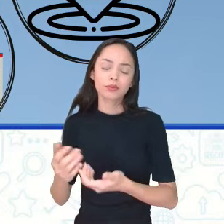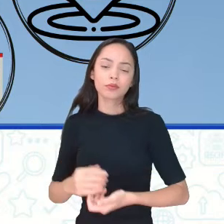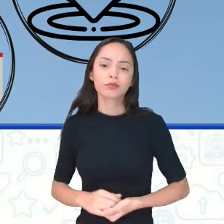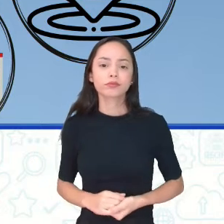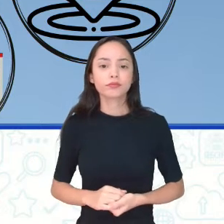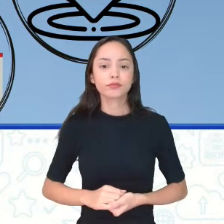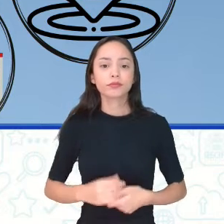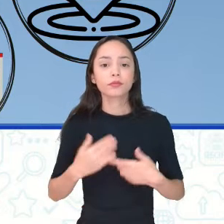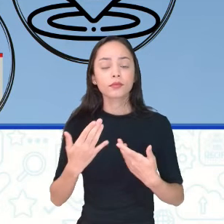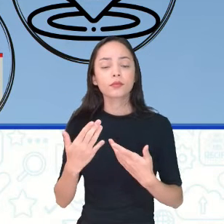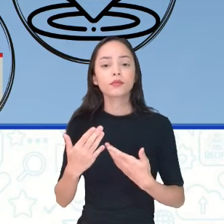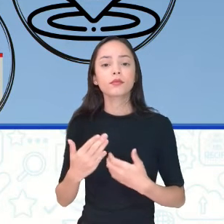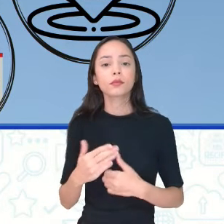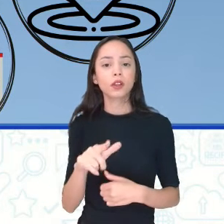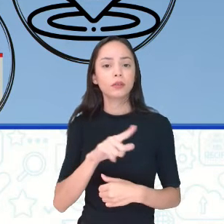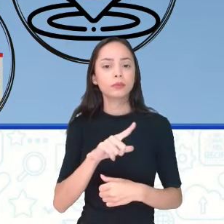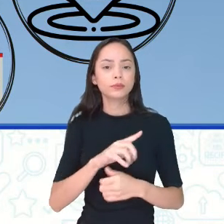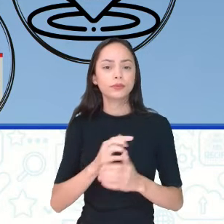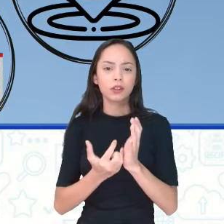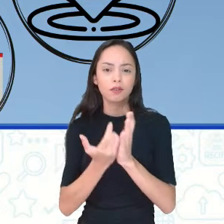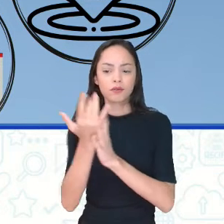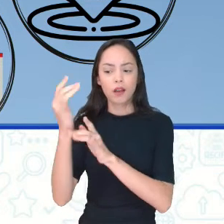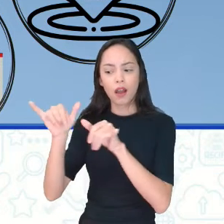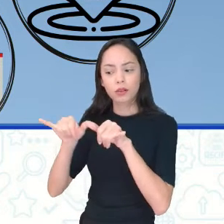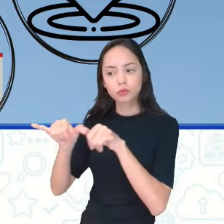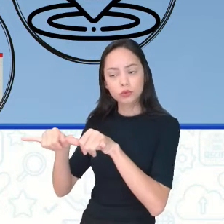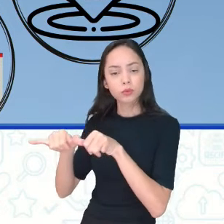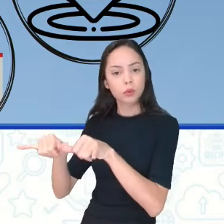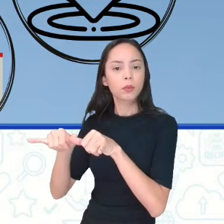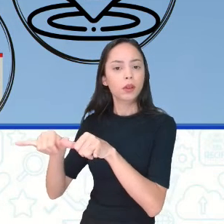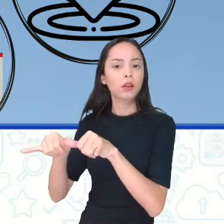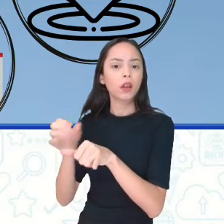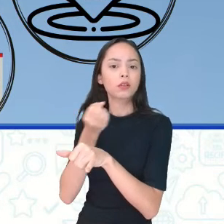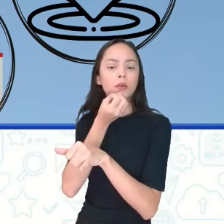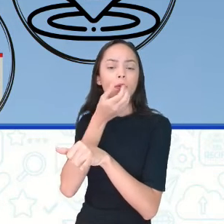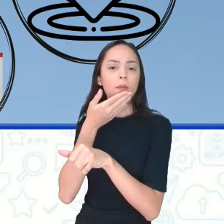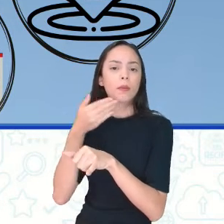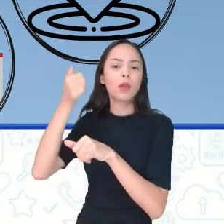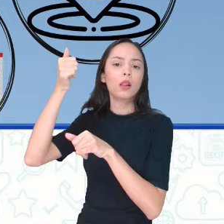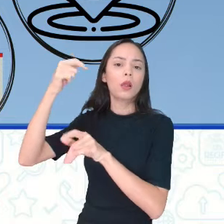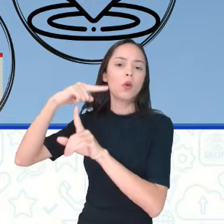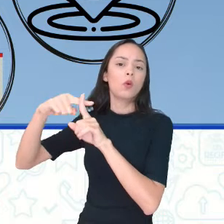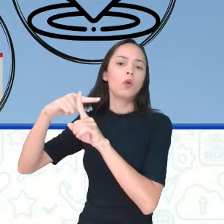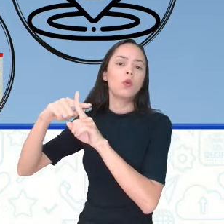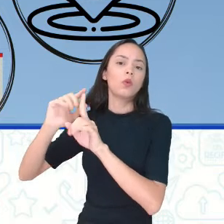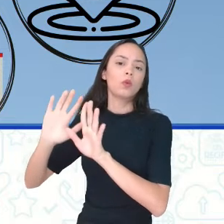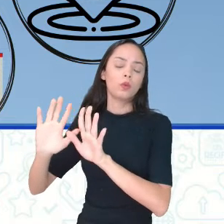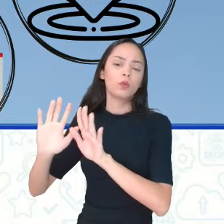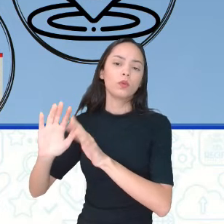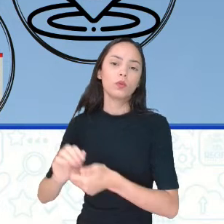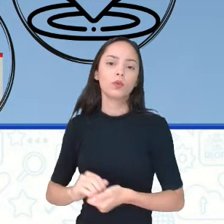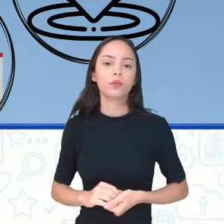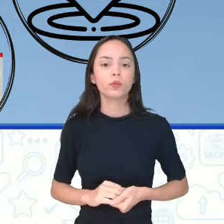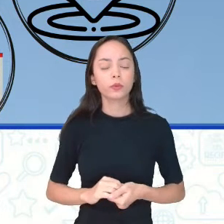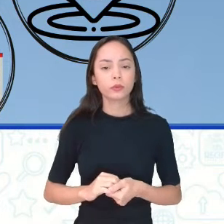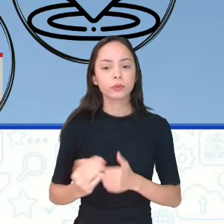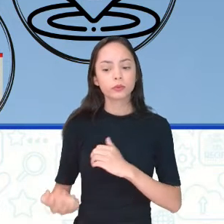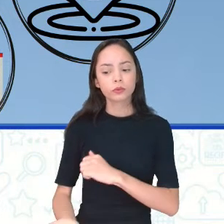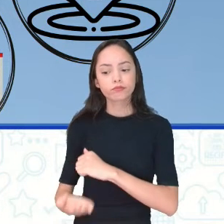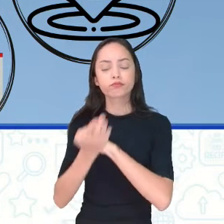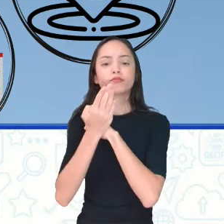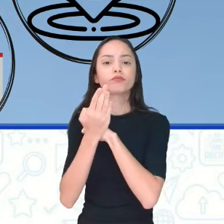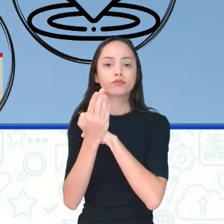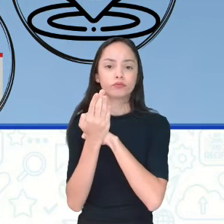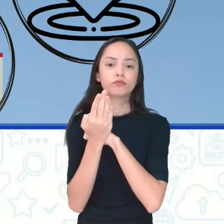Então, a presença de vários supermercados, né, de vários serviços de comércio, de forma geral, vai ajudar